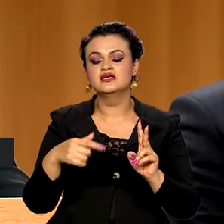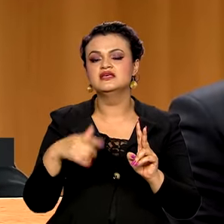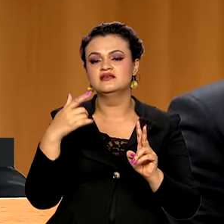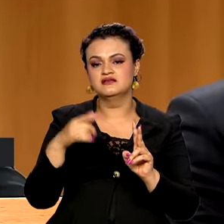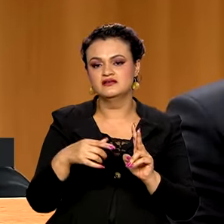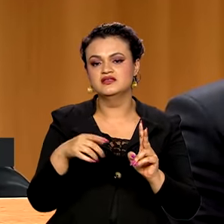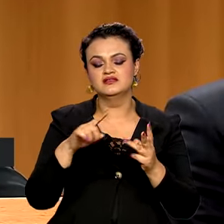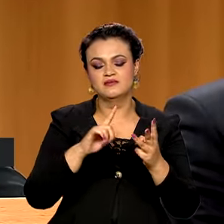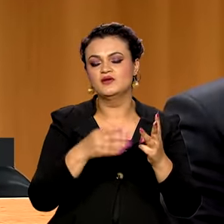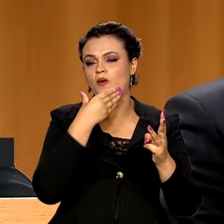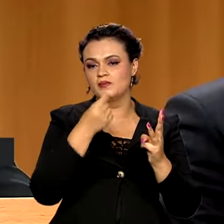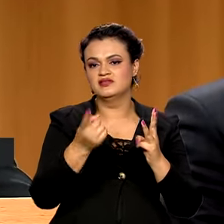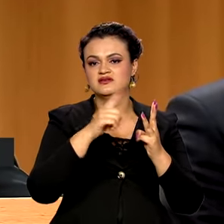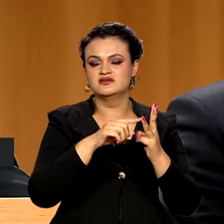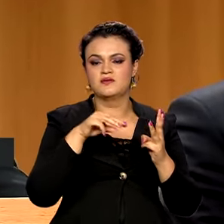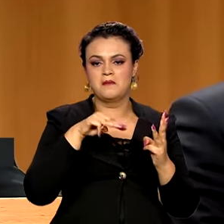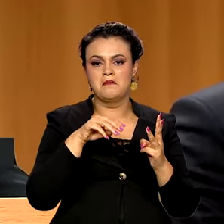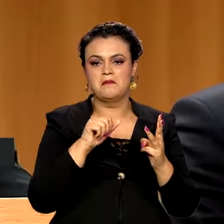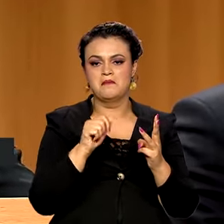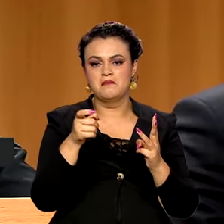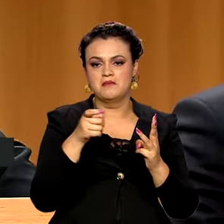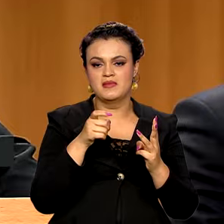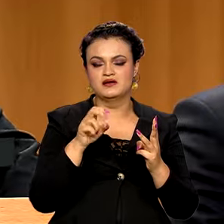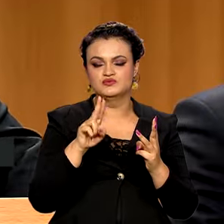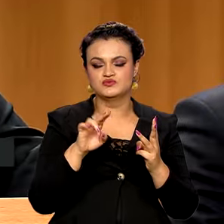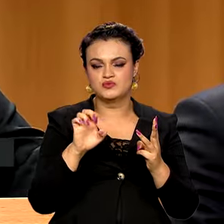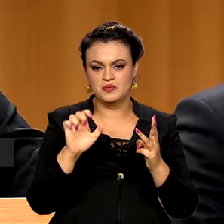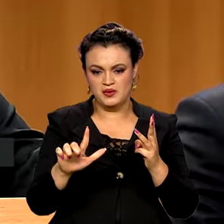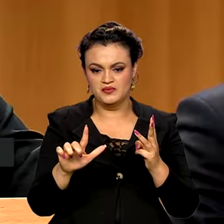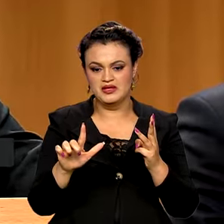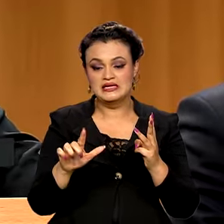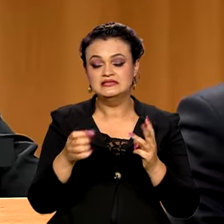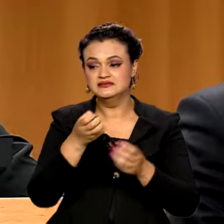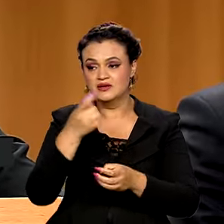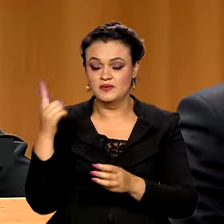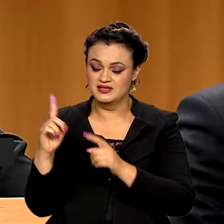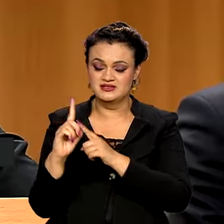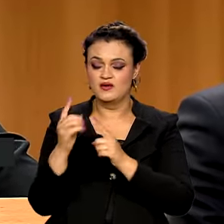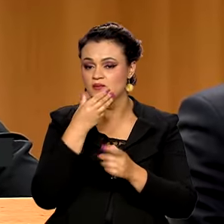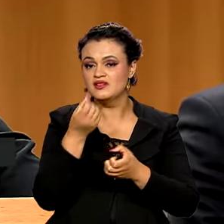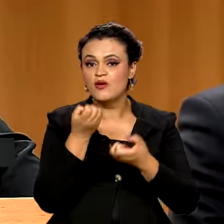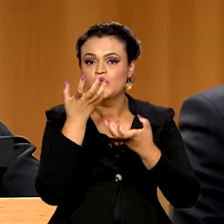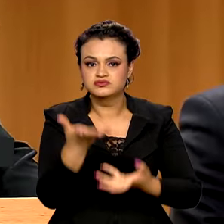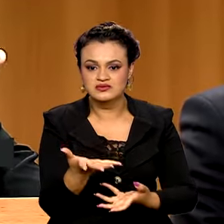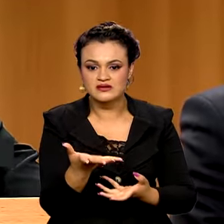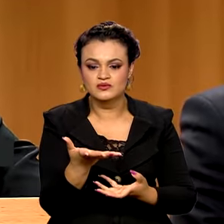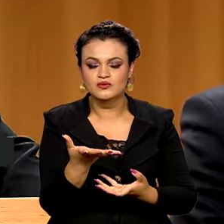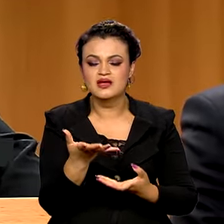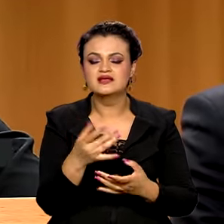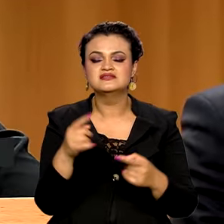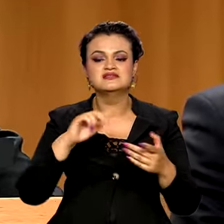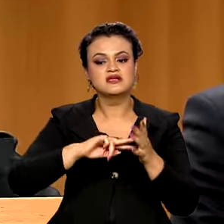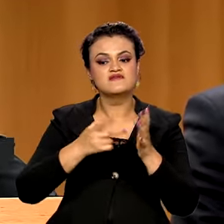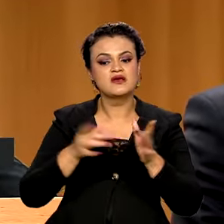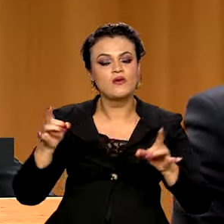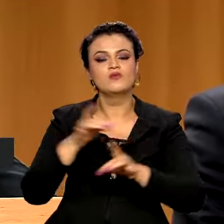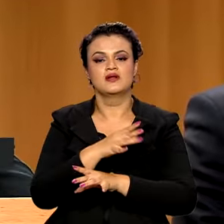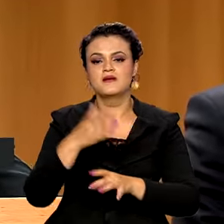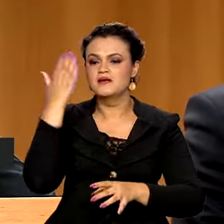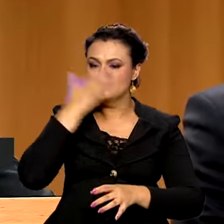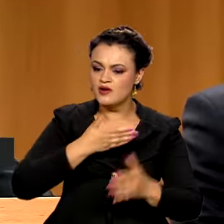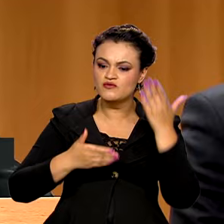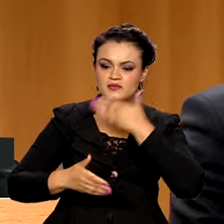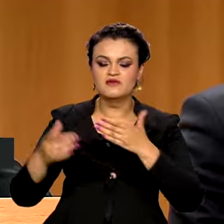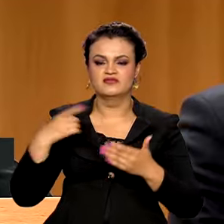decisiva do Maxwell. Então, a delação premiada, ela é a conclusão das